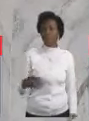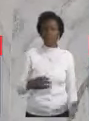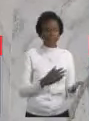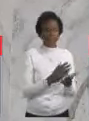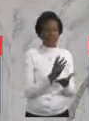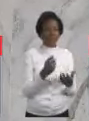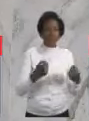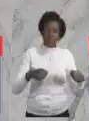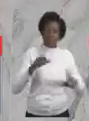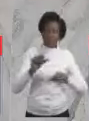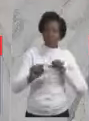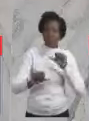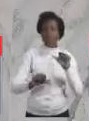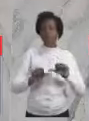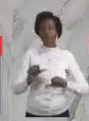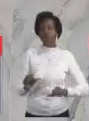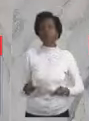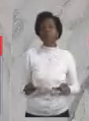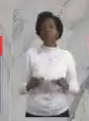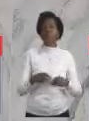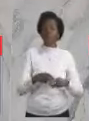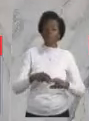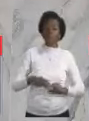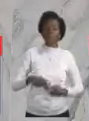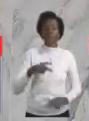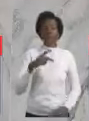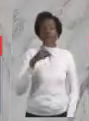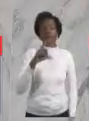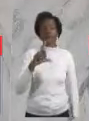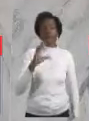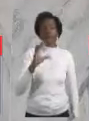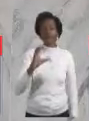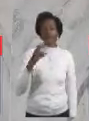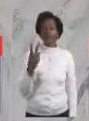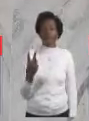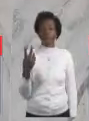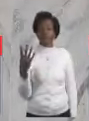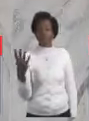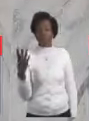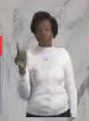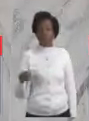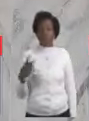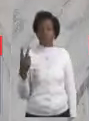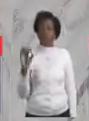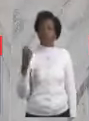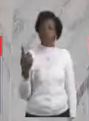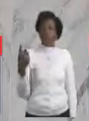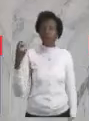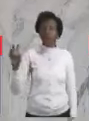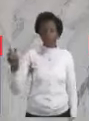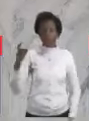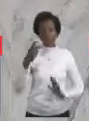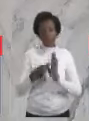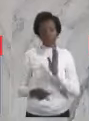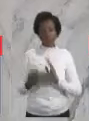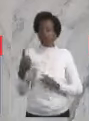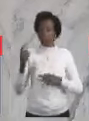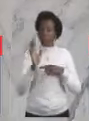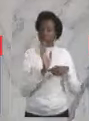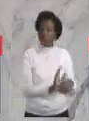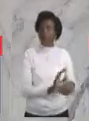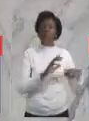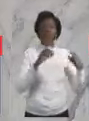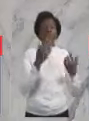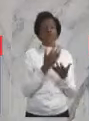modificada por isso que eu apresentei o PLC 24/2015 que é um projeto que resolve a situação do